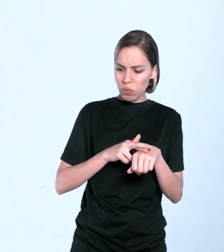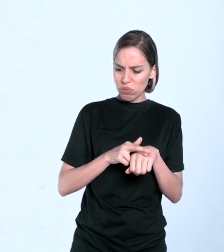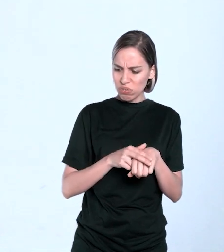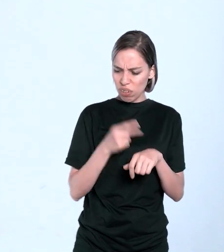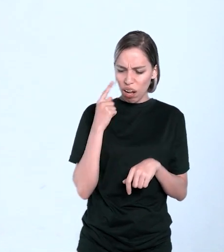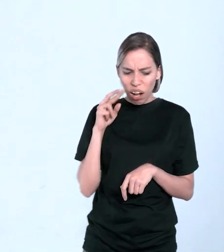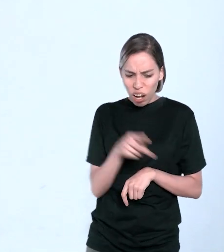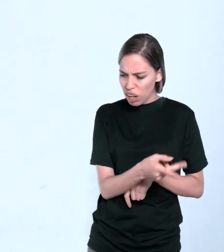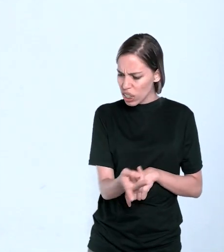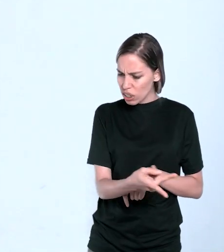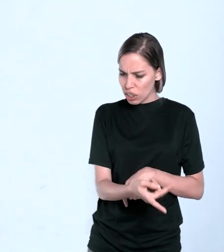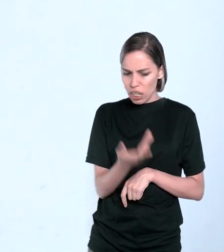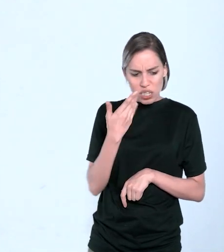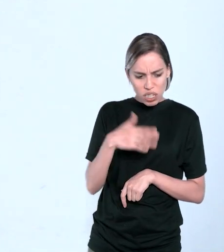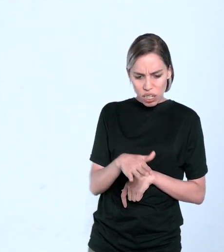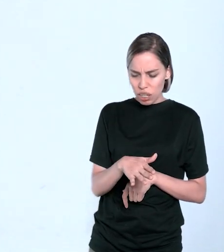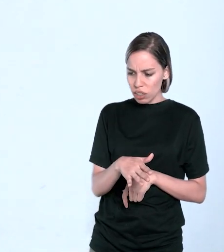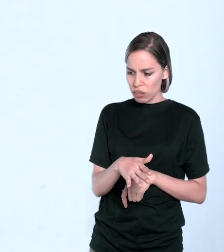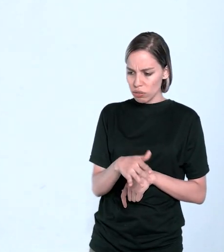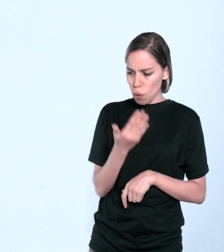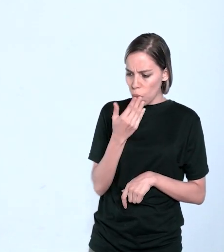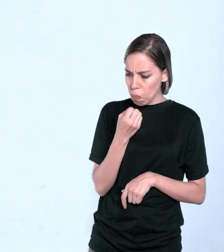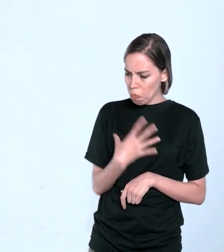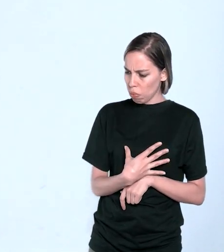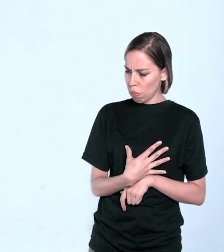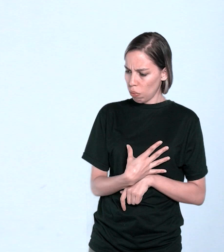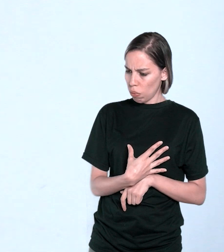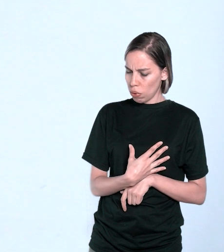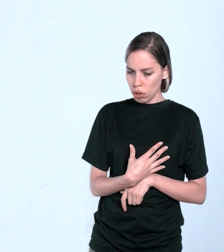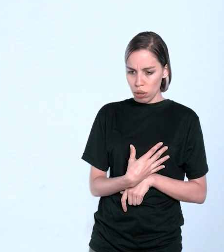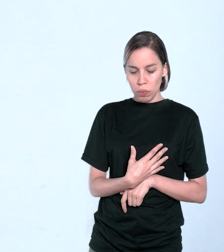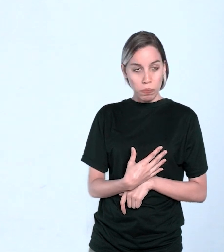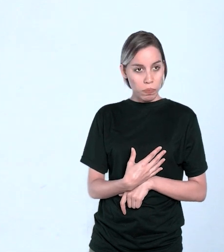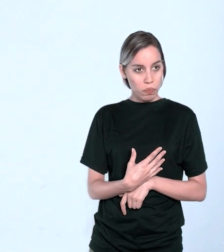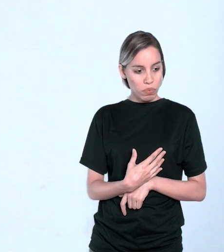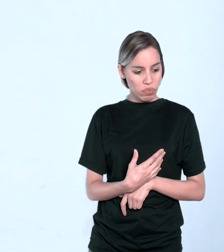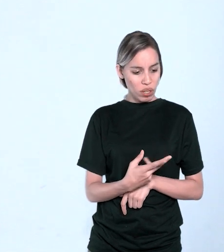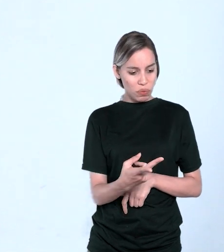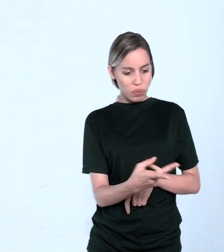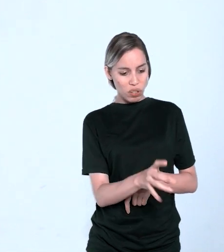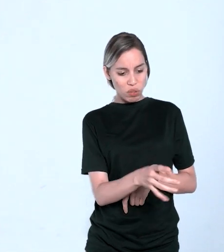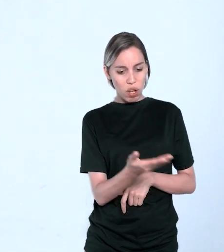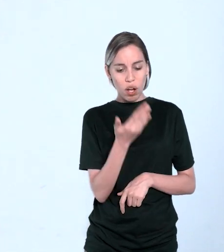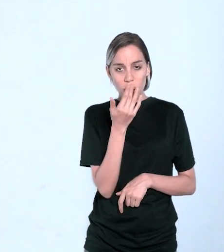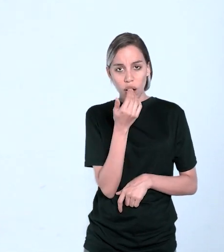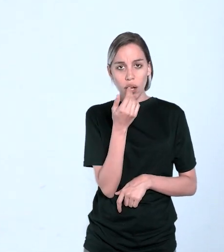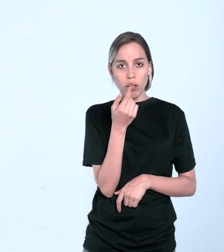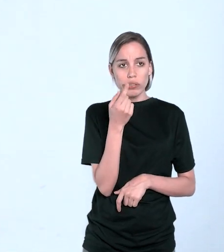As crianças não faziam uma refeição decente há semanas. Ele já tinha percebido. Os filhos só comiam